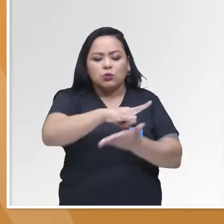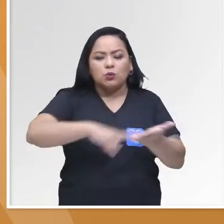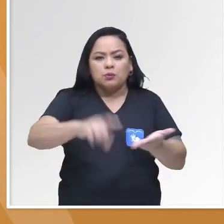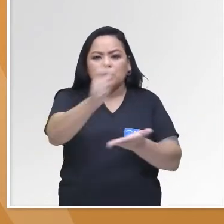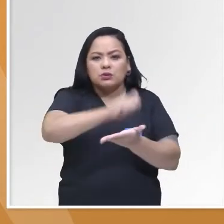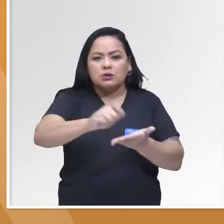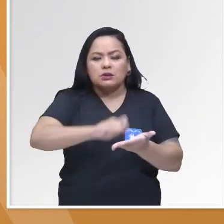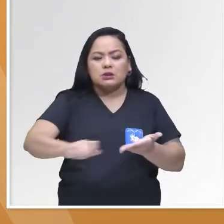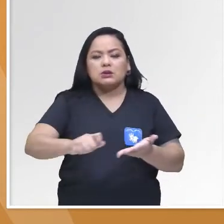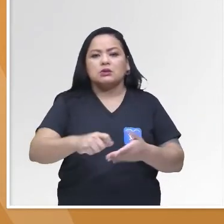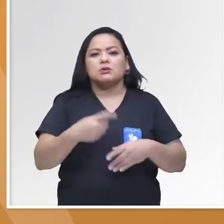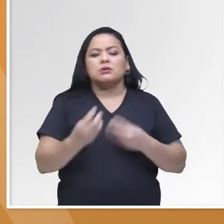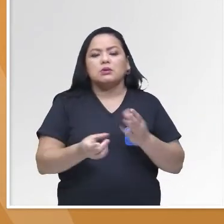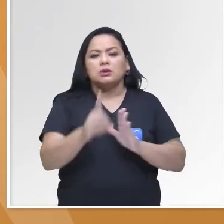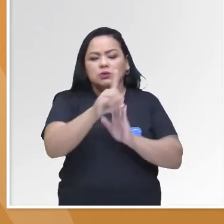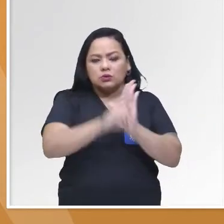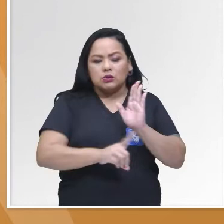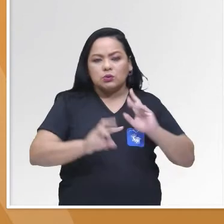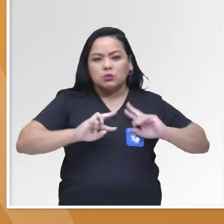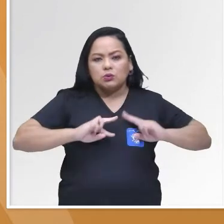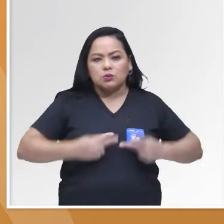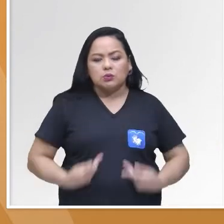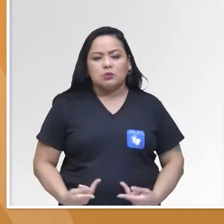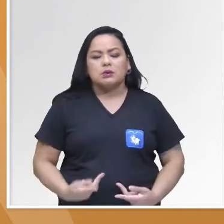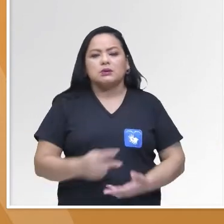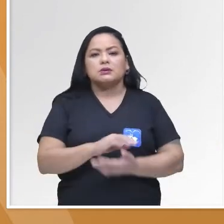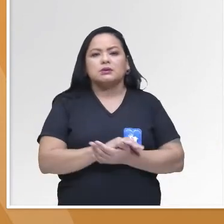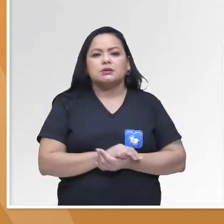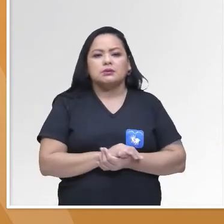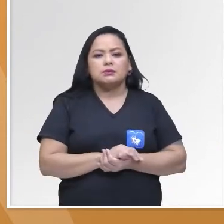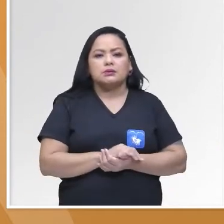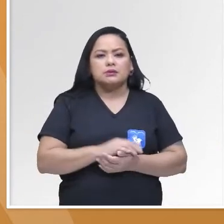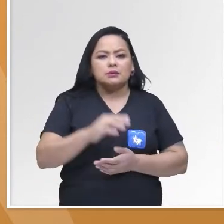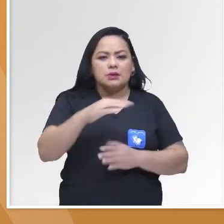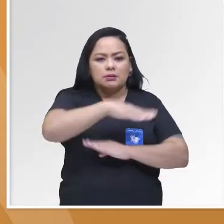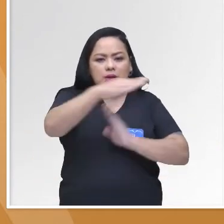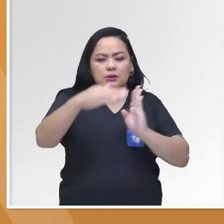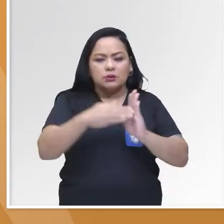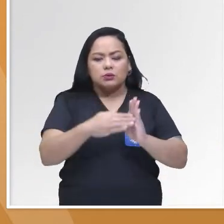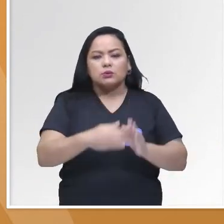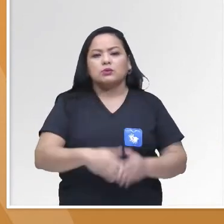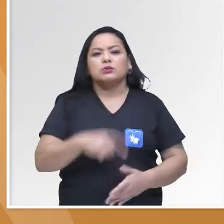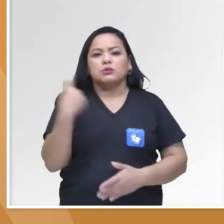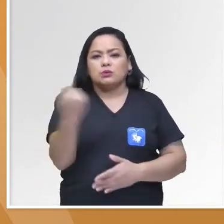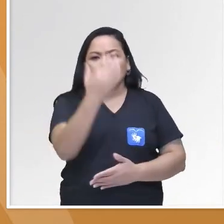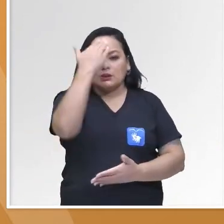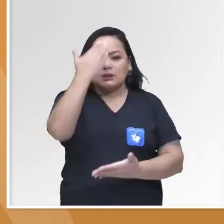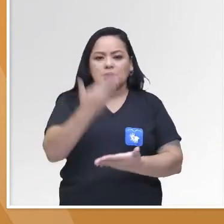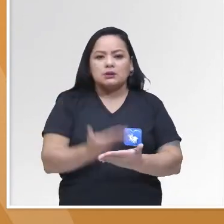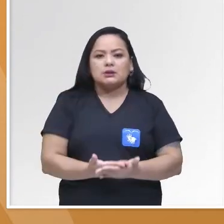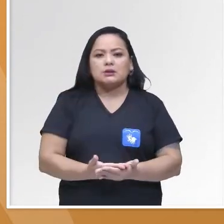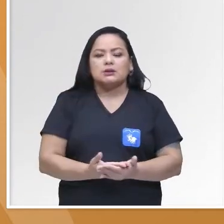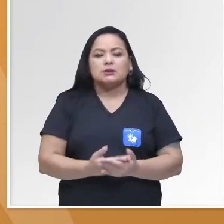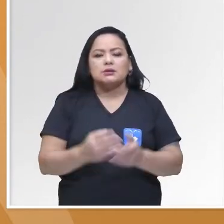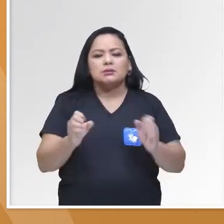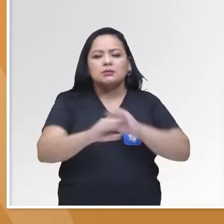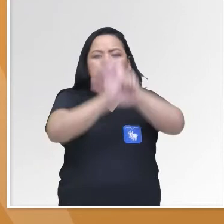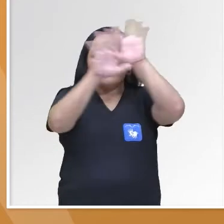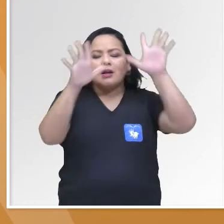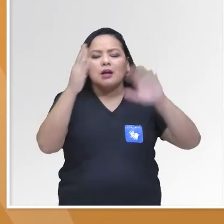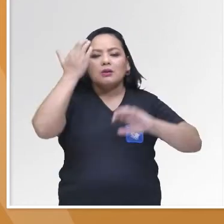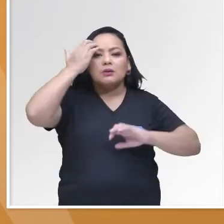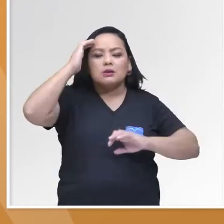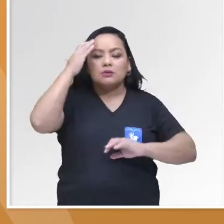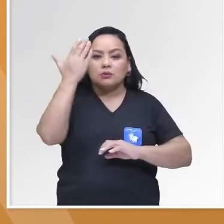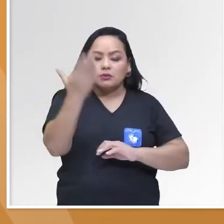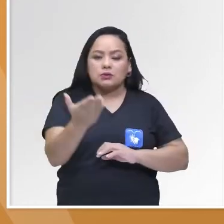escrito que os direitos humanos são para todos. Acreditamos que tenha ficado claro para você